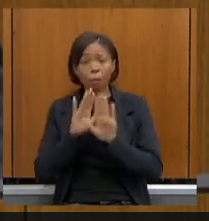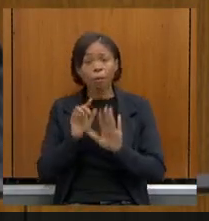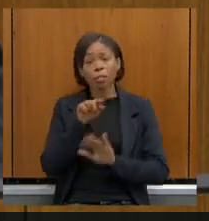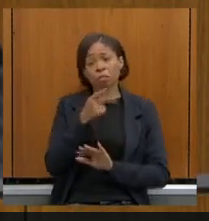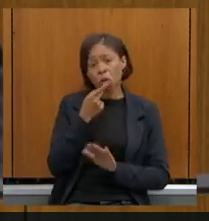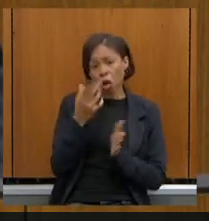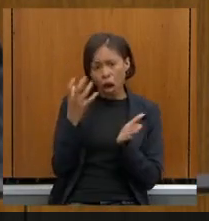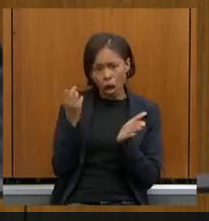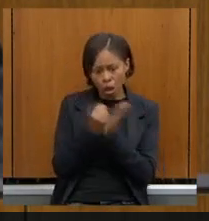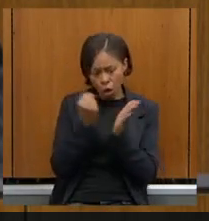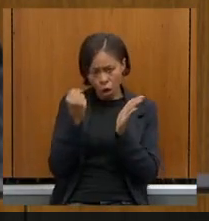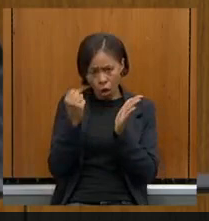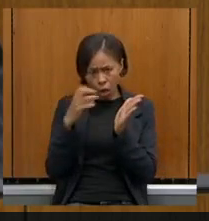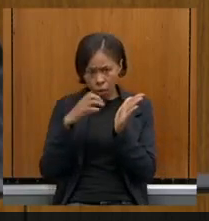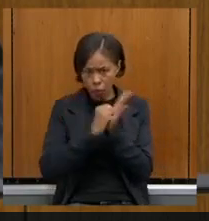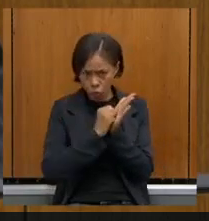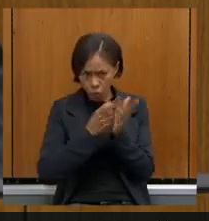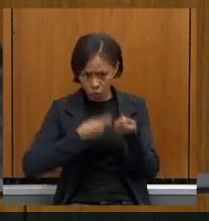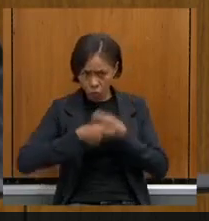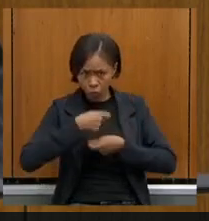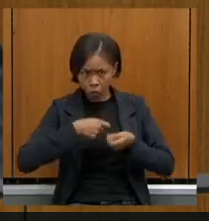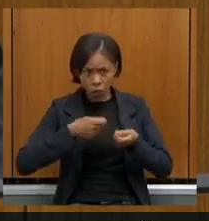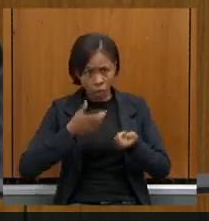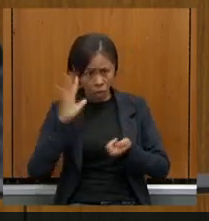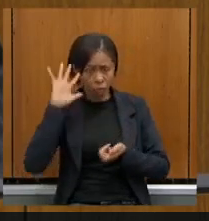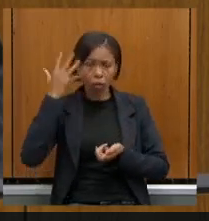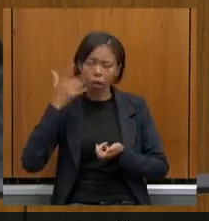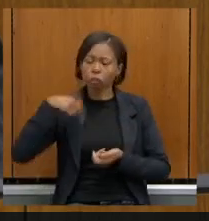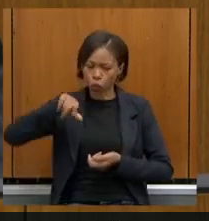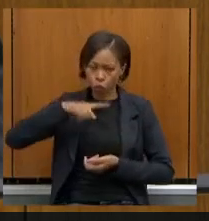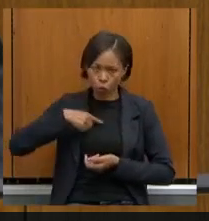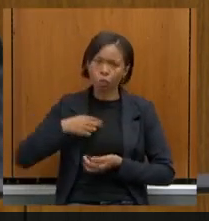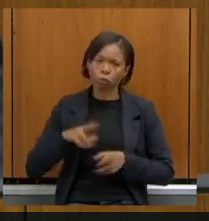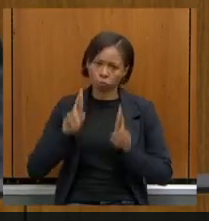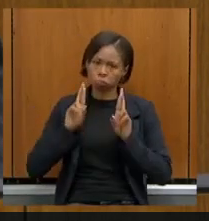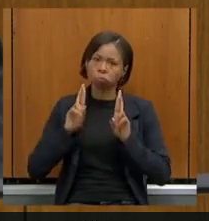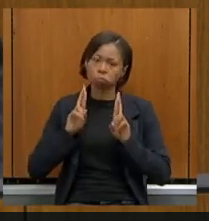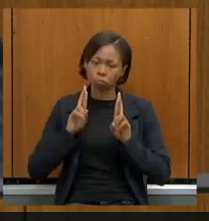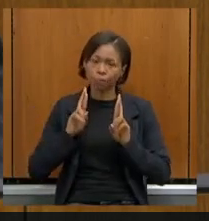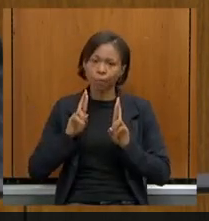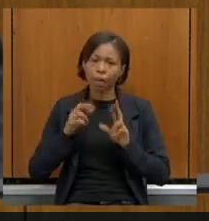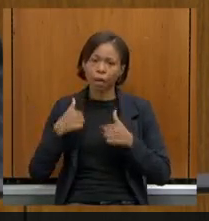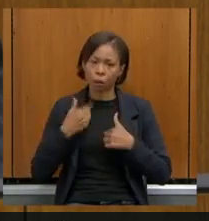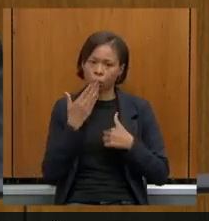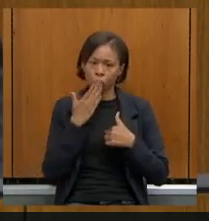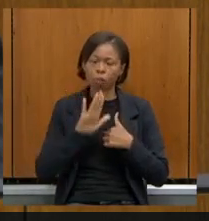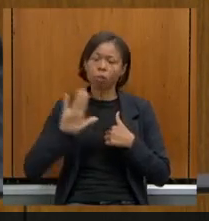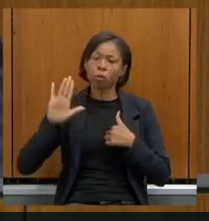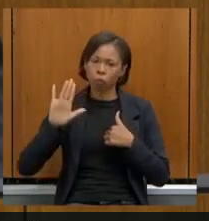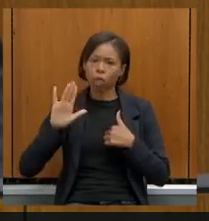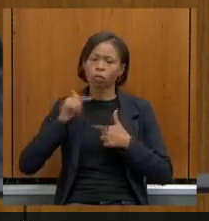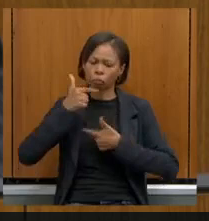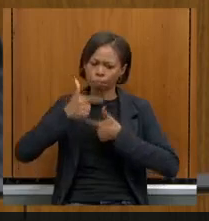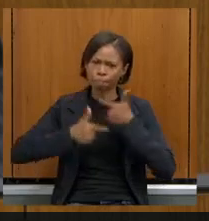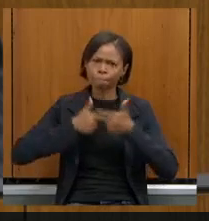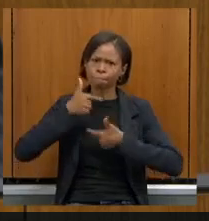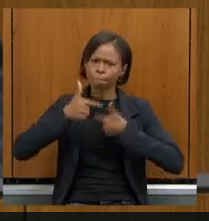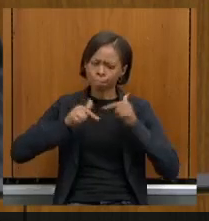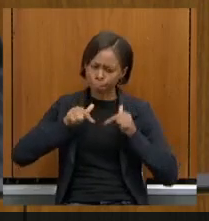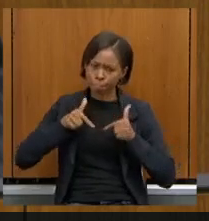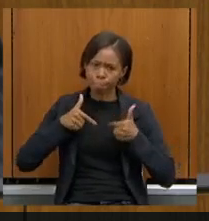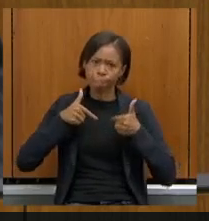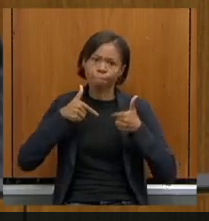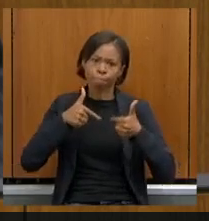resolve a questão de fato nós vamos trabalhar com relação a isso é que eu me comprometo que está empenhando todos os meus esforços aí